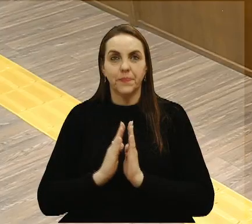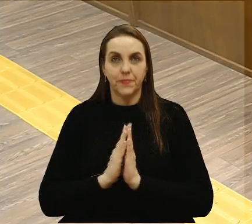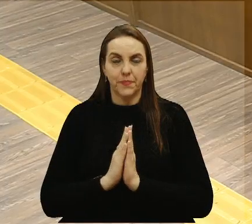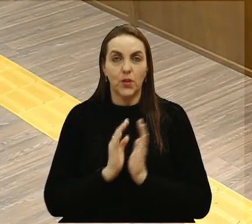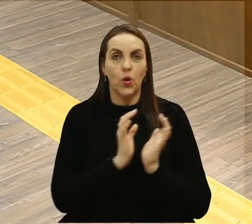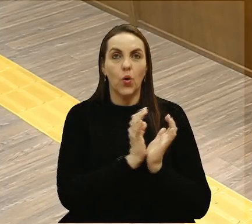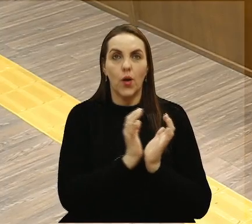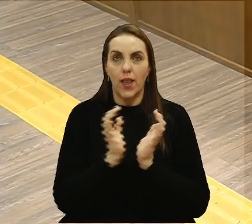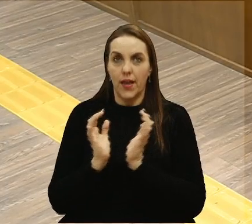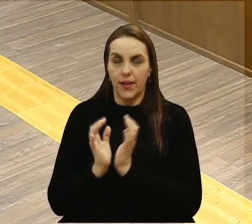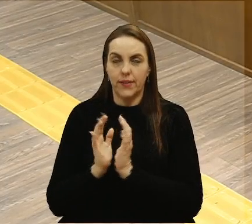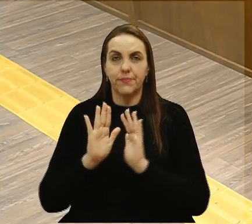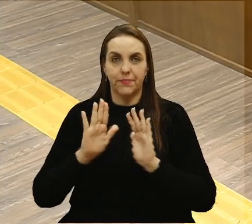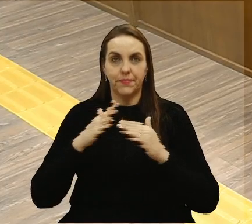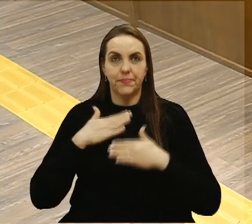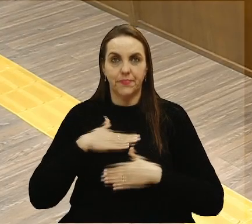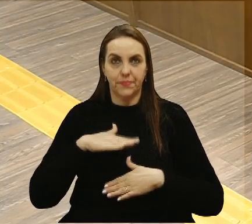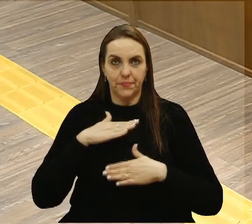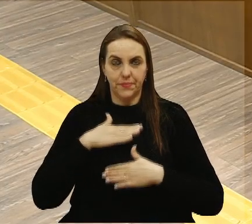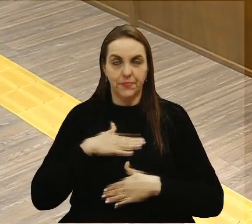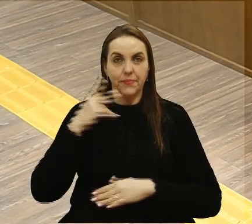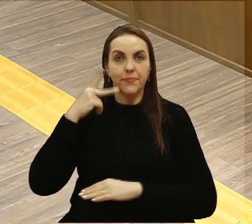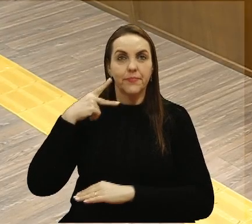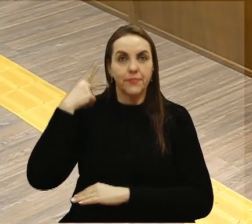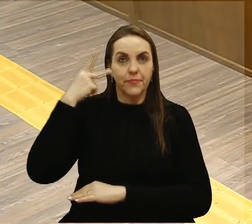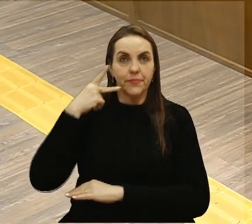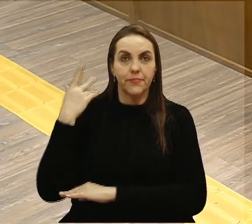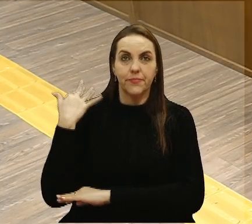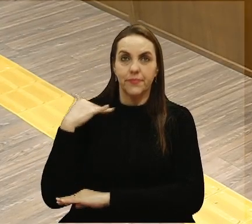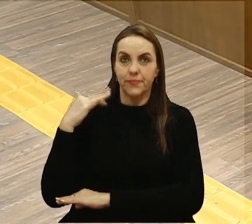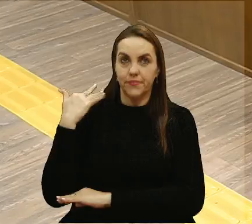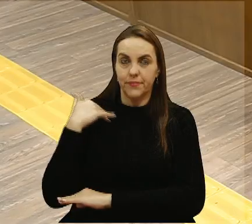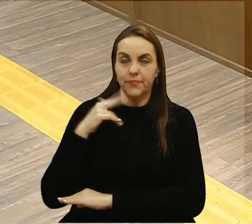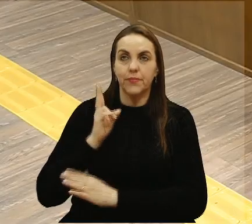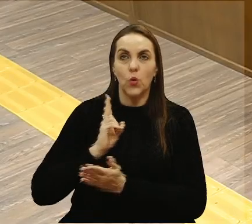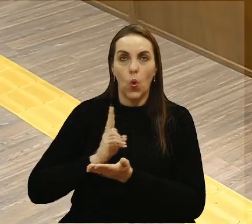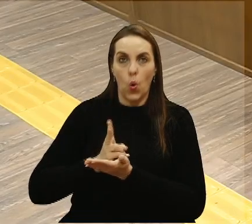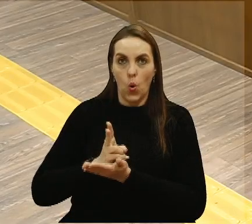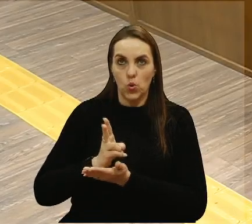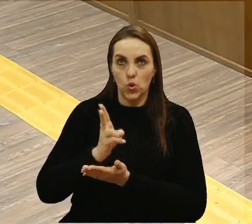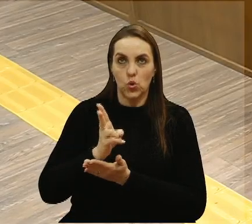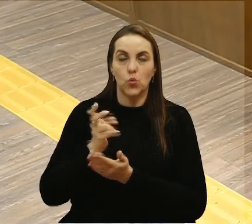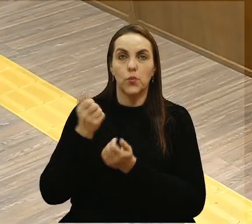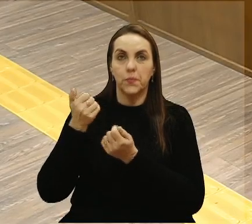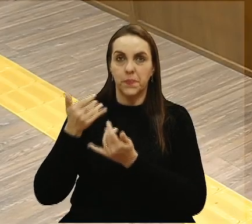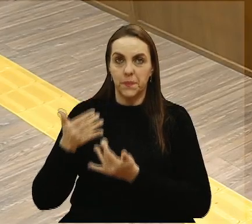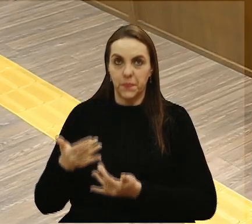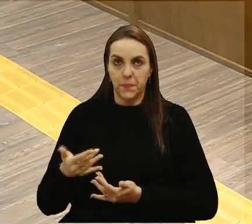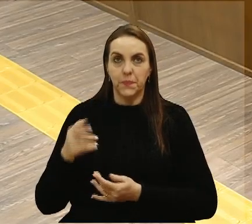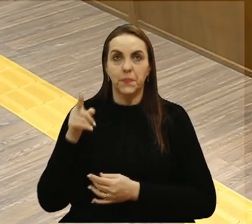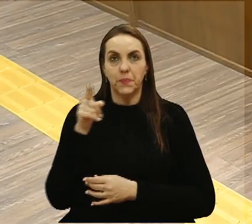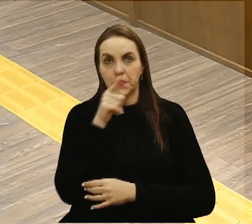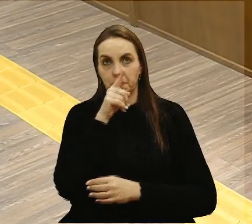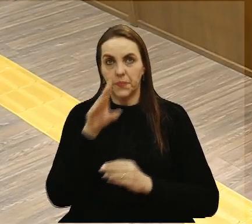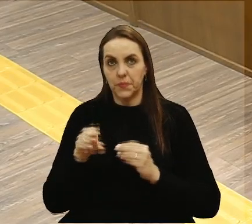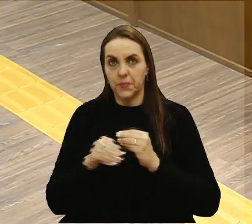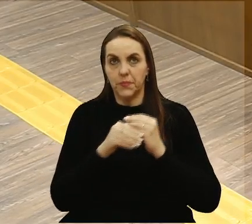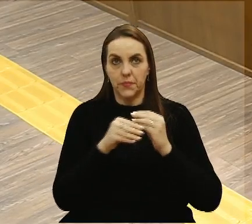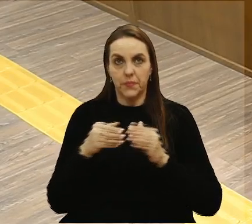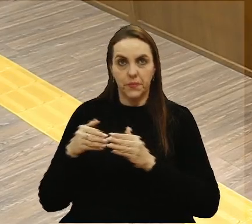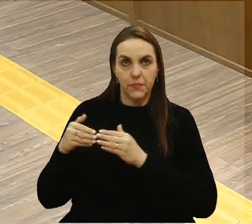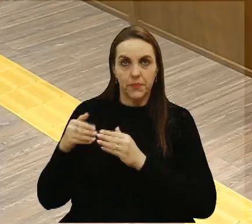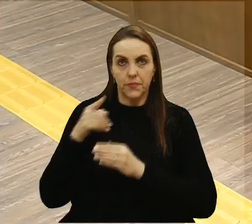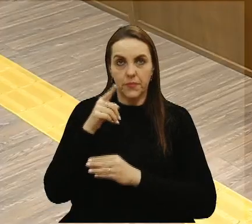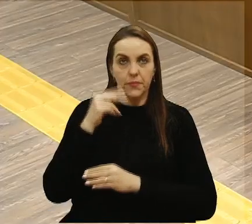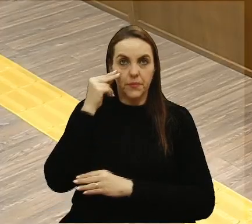Colegas, por favor. Vereadora Andressa segue aparteando vereador Cláudio Libardi. Eu não só falo que ele